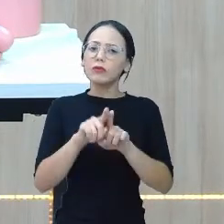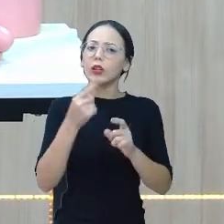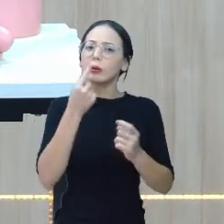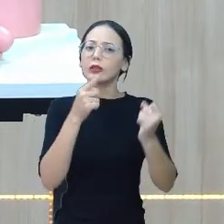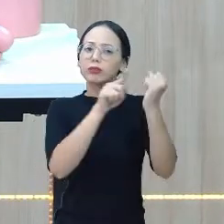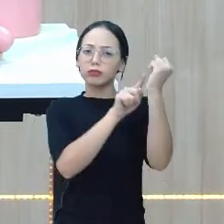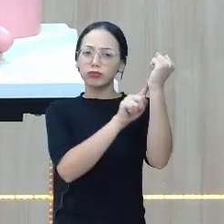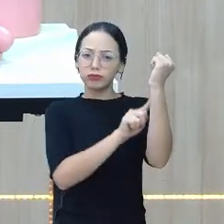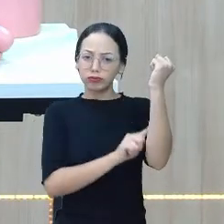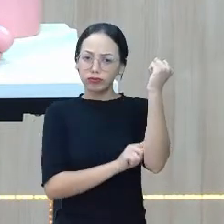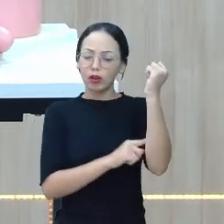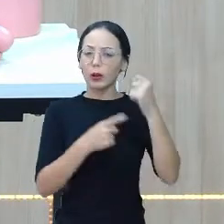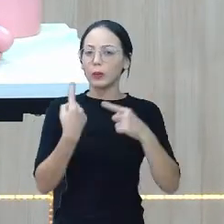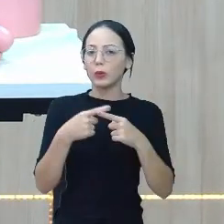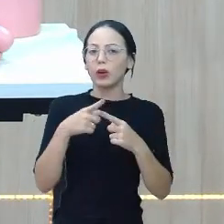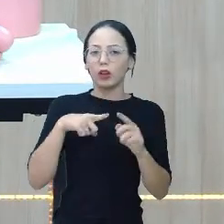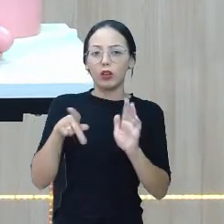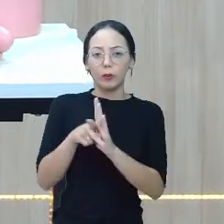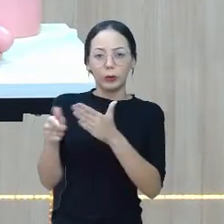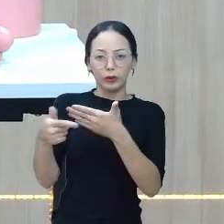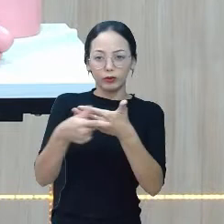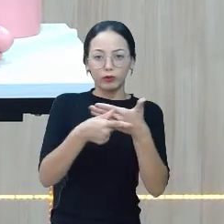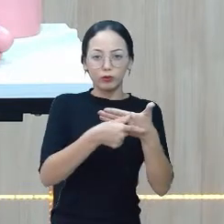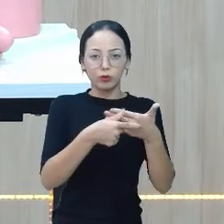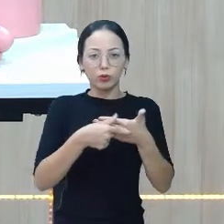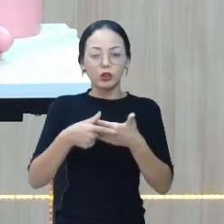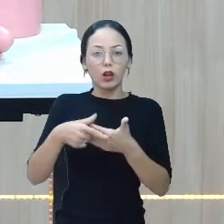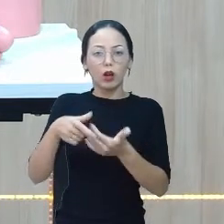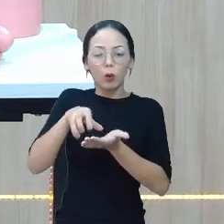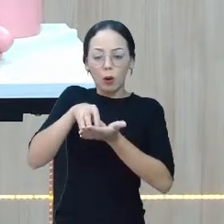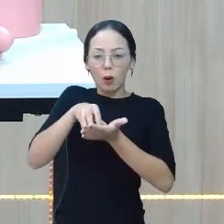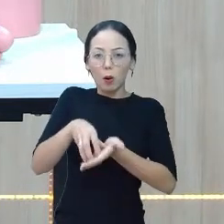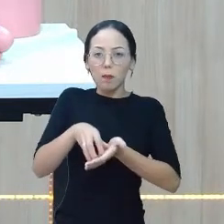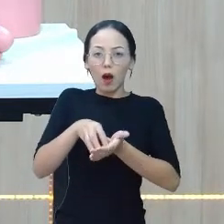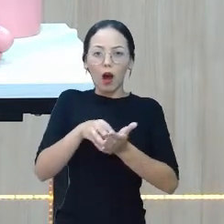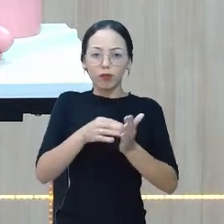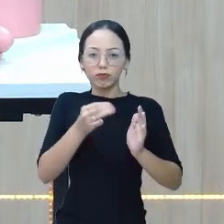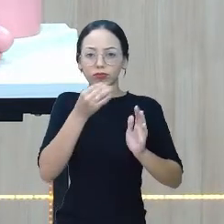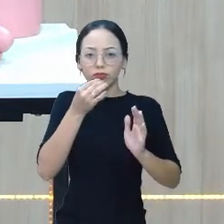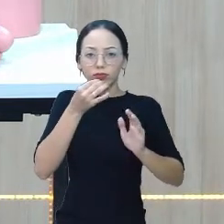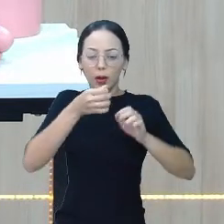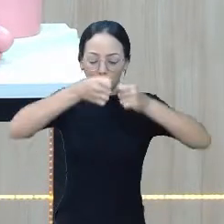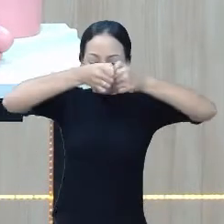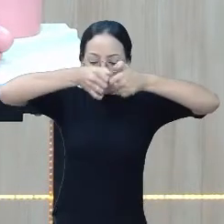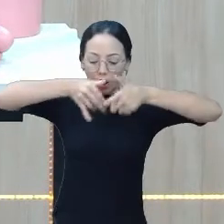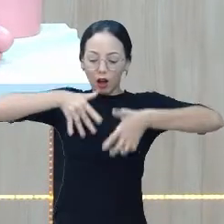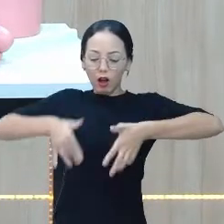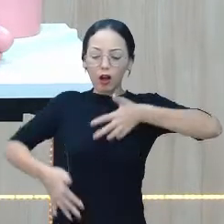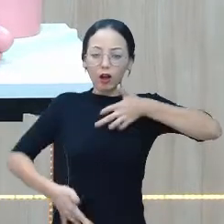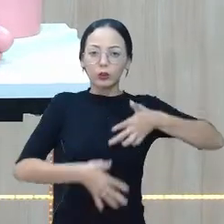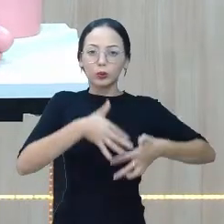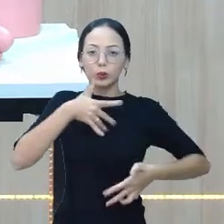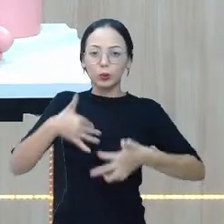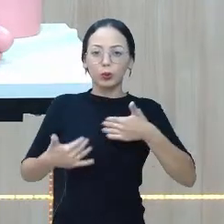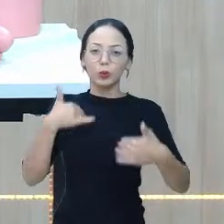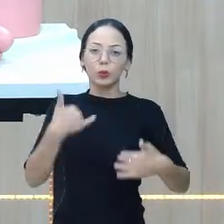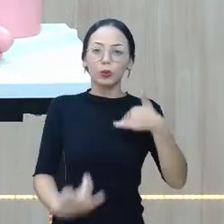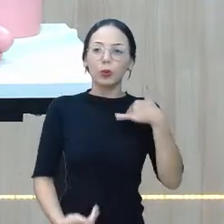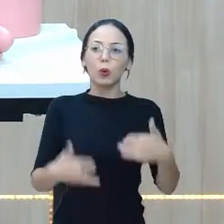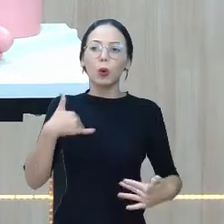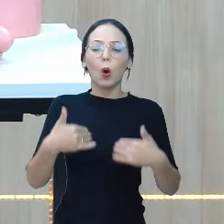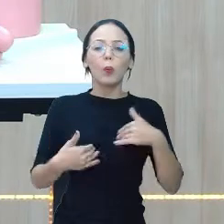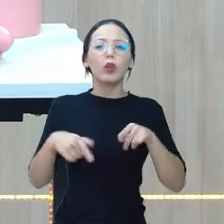que ele tem a função de distribuir, né? De aí passar por todos os órgãos. A questão